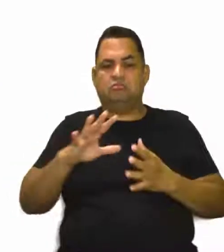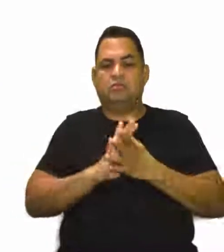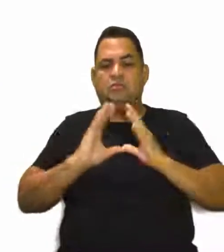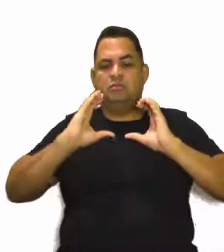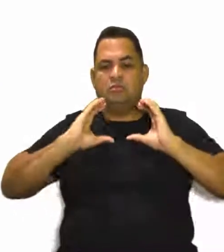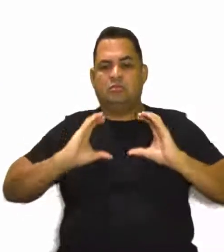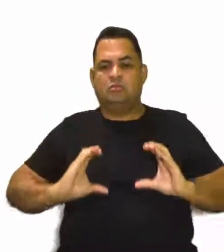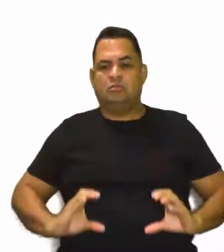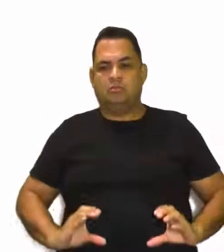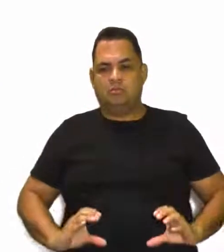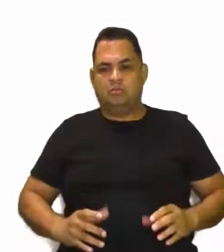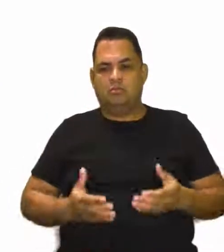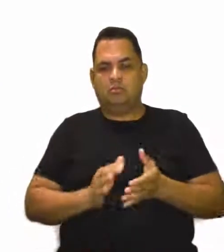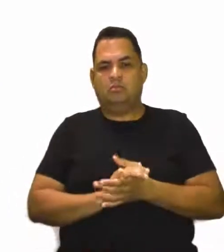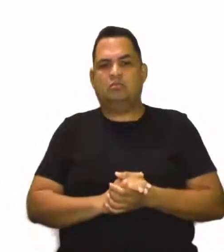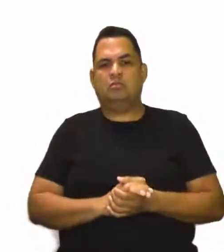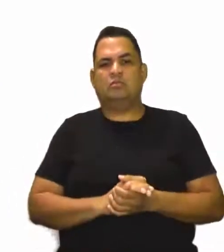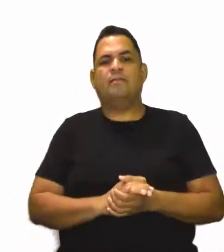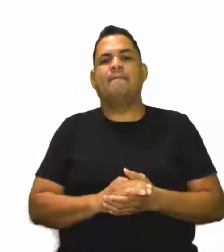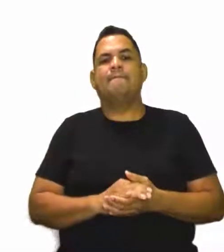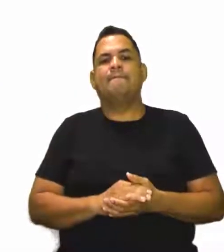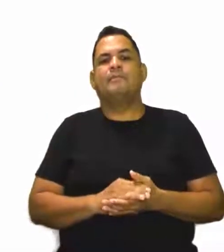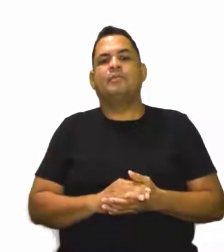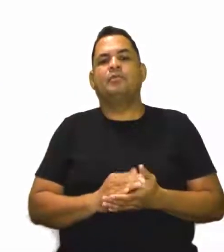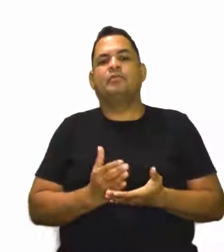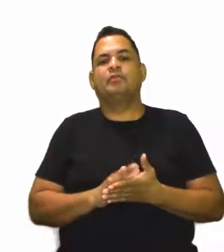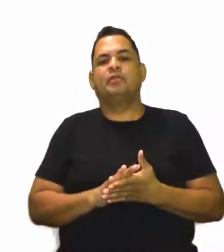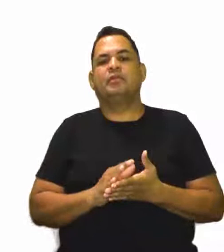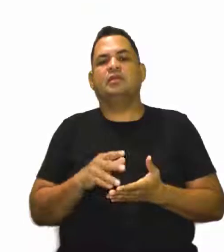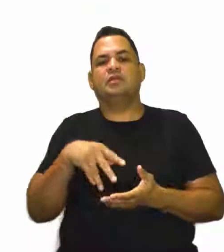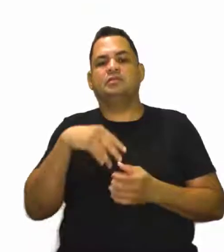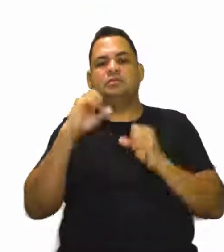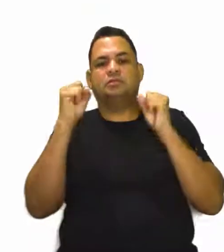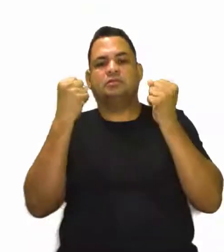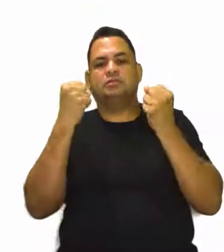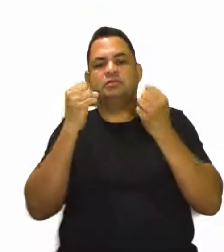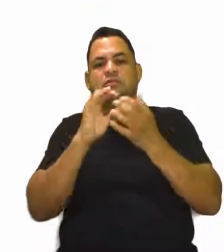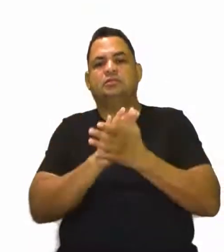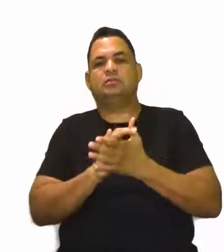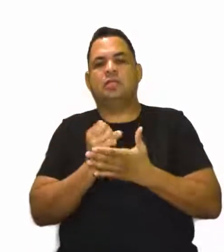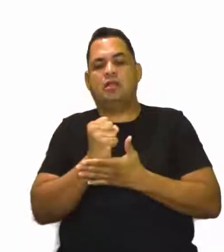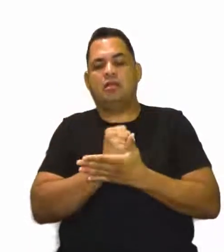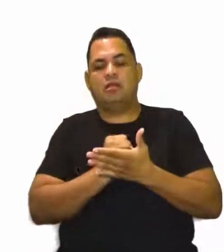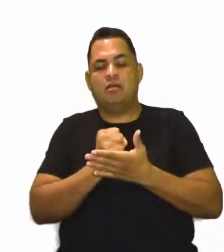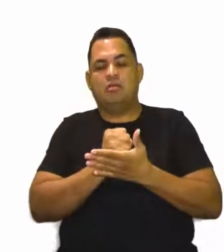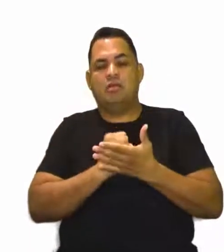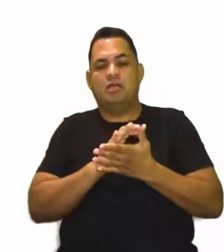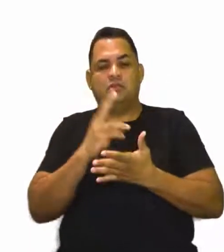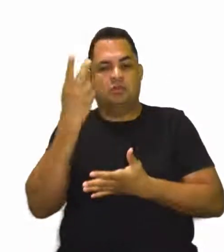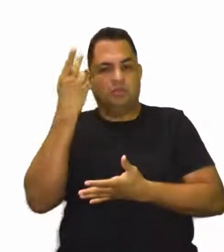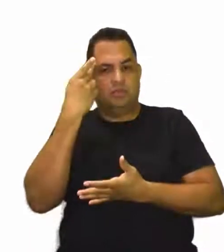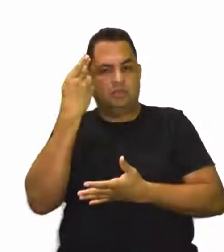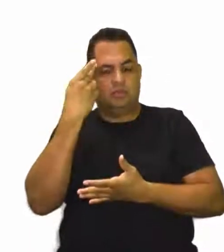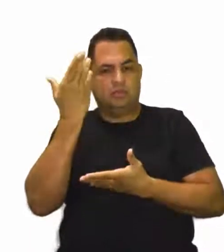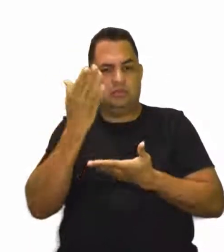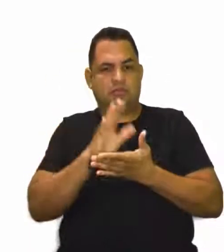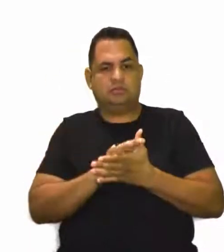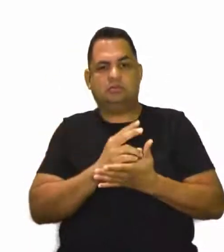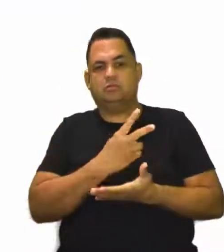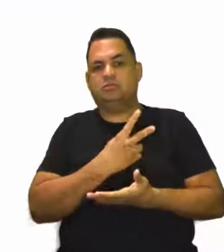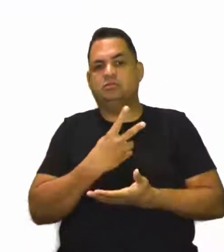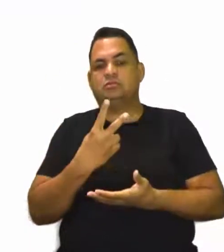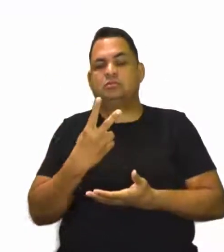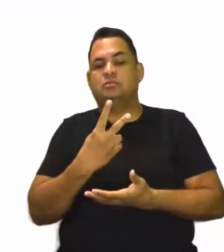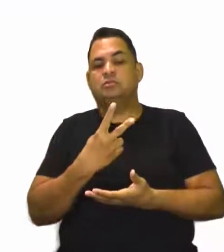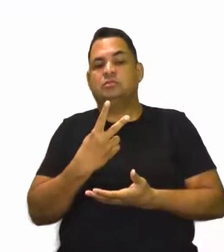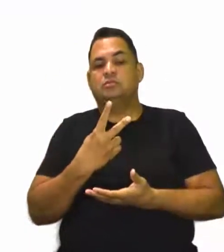ambiental e comportamental. Colocamos que o exercício é um remédio natural. E no segundo momento